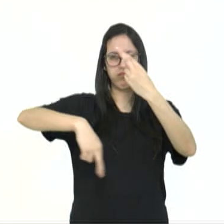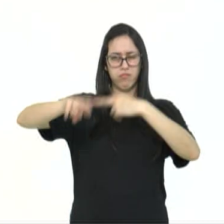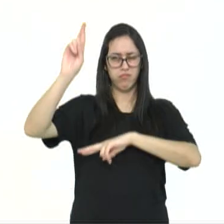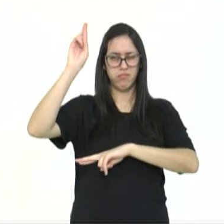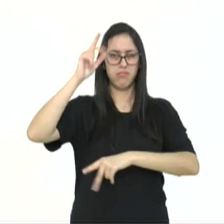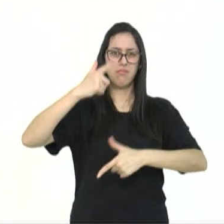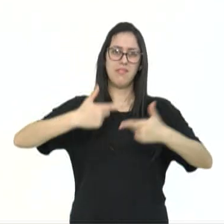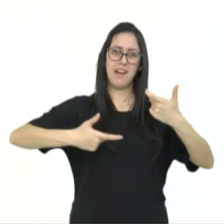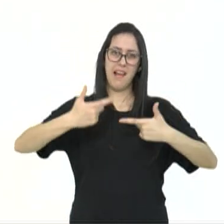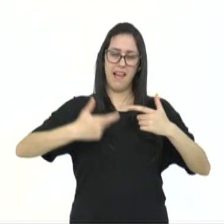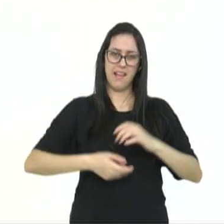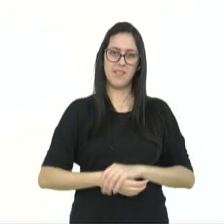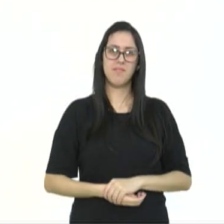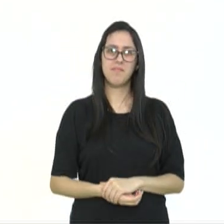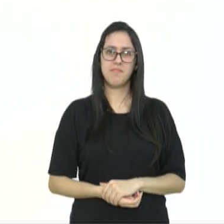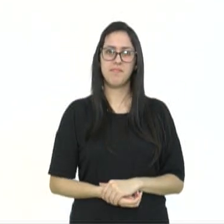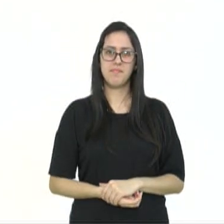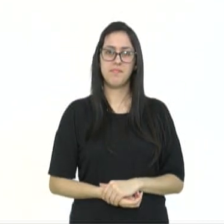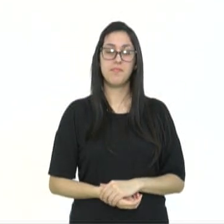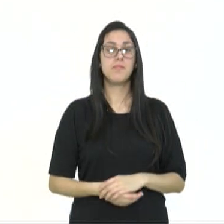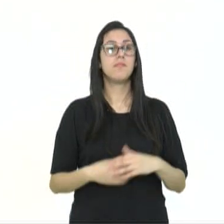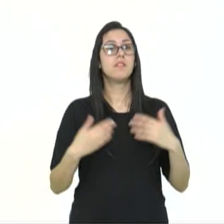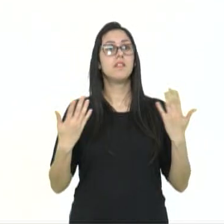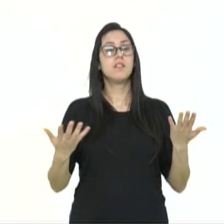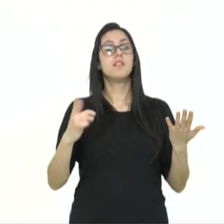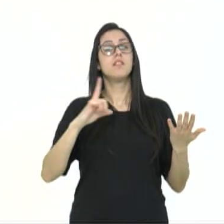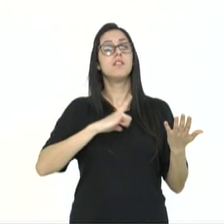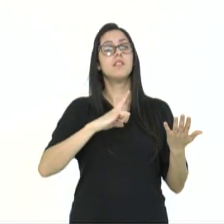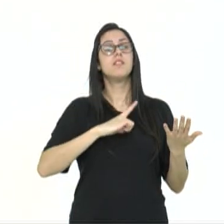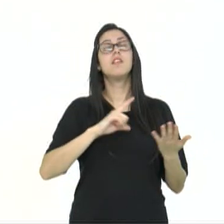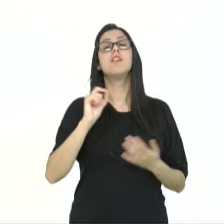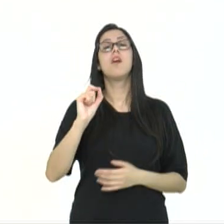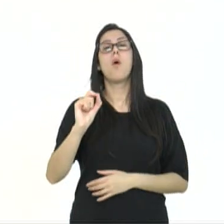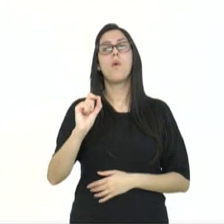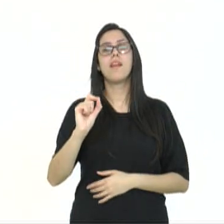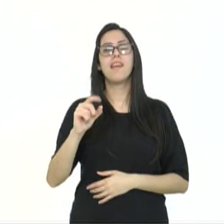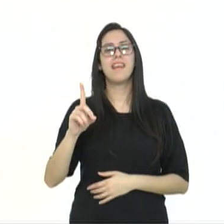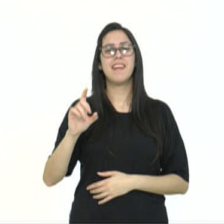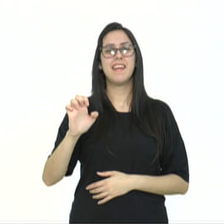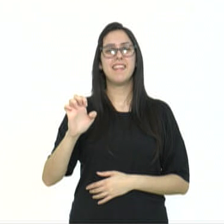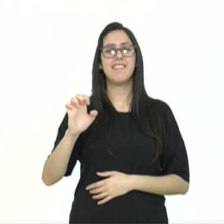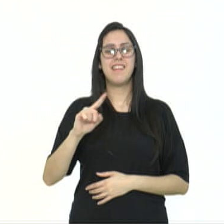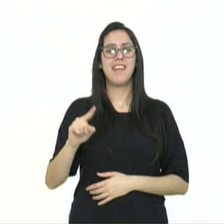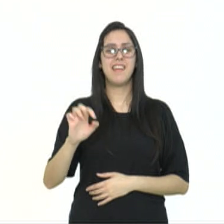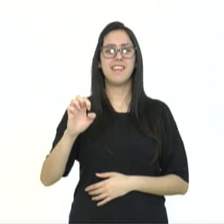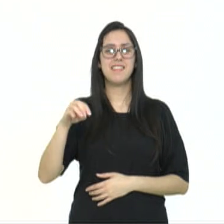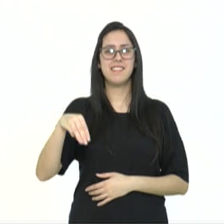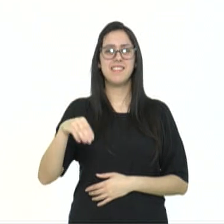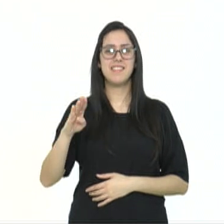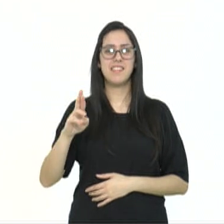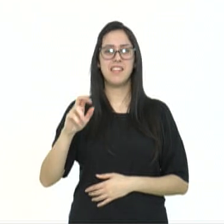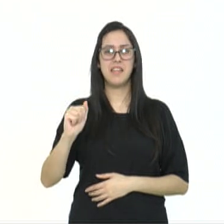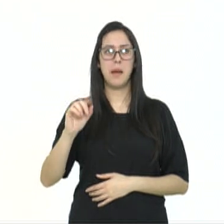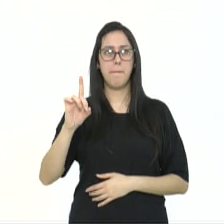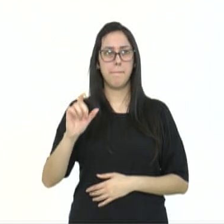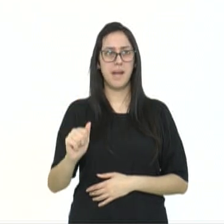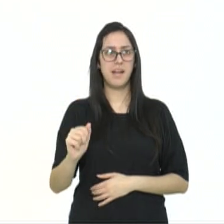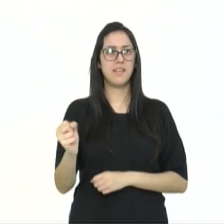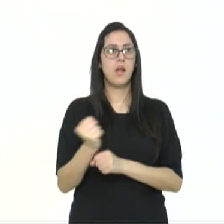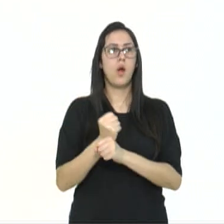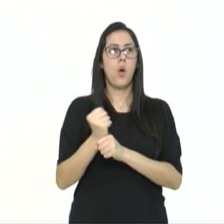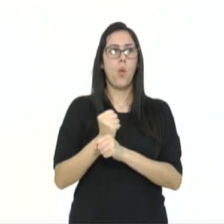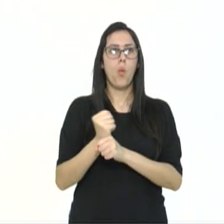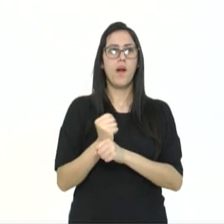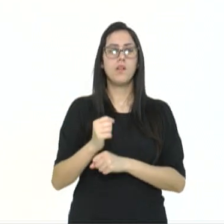guerra. E aí nós vamos ter um grande evento, que é a Dezembrada. Em 1868, sob o comando do Marquês